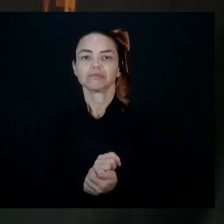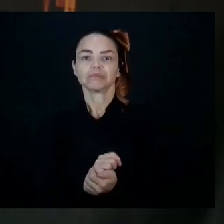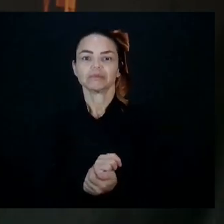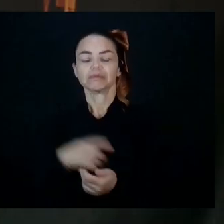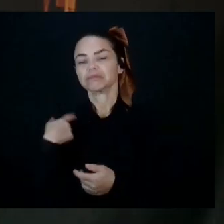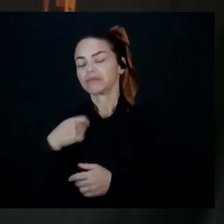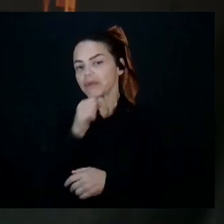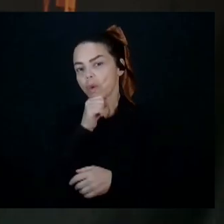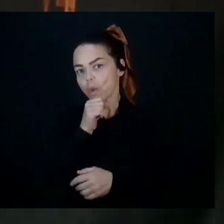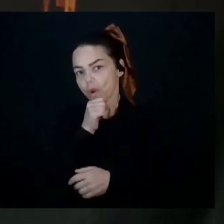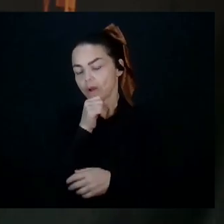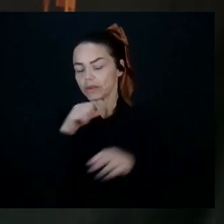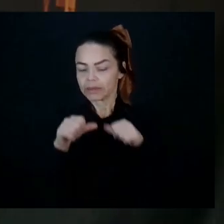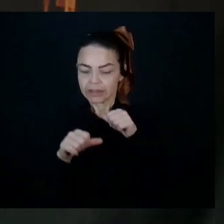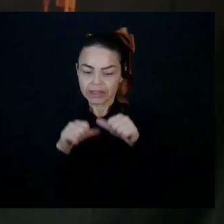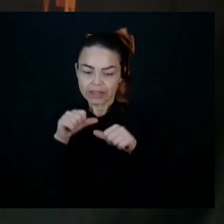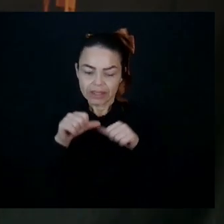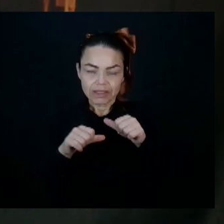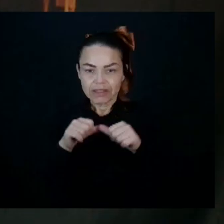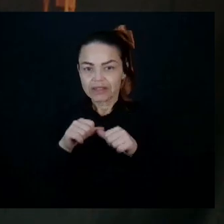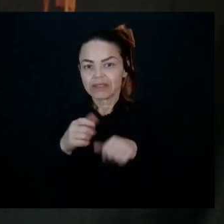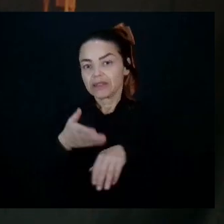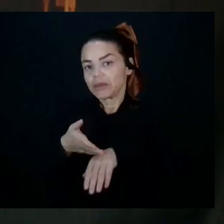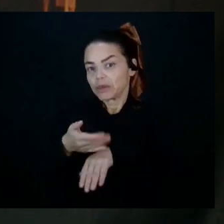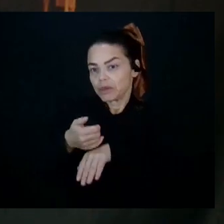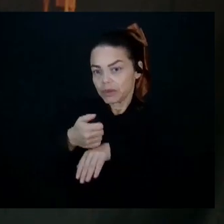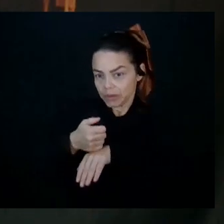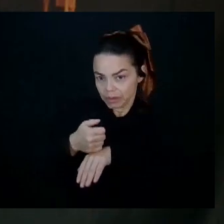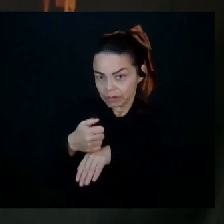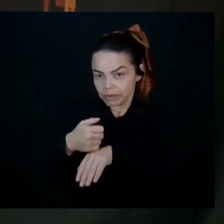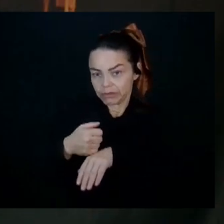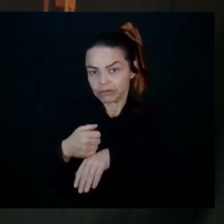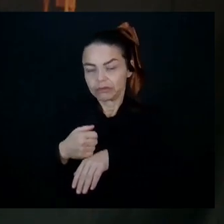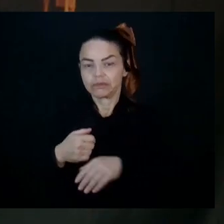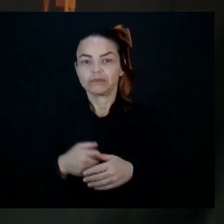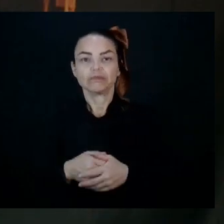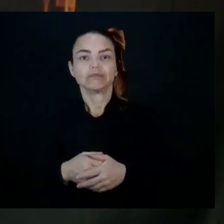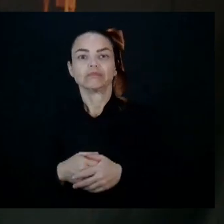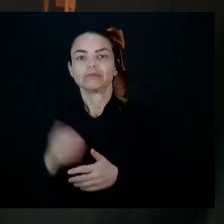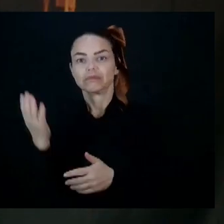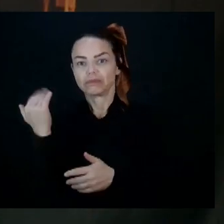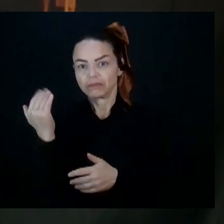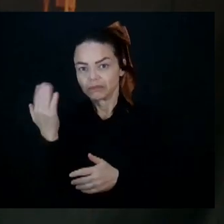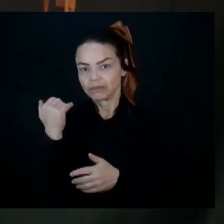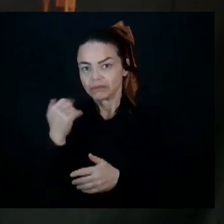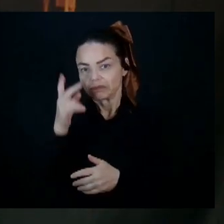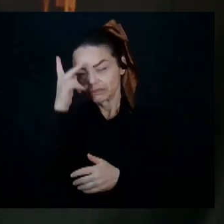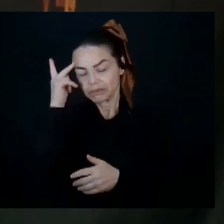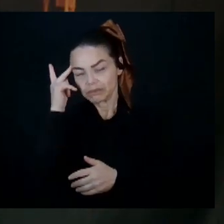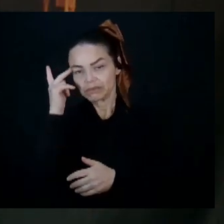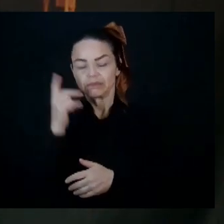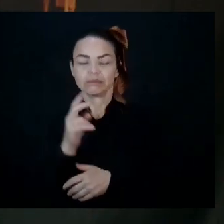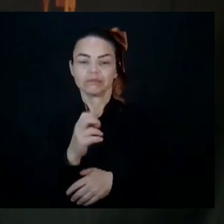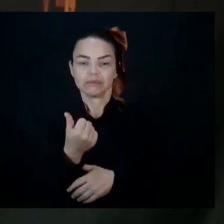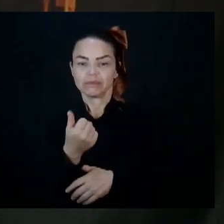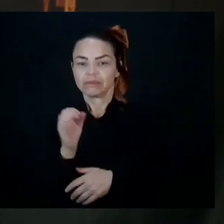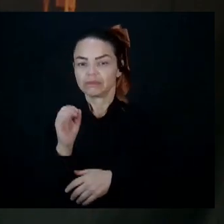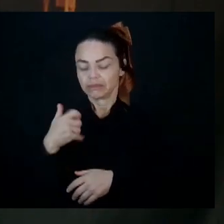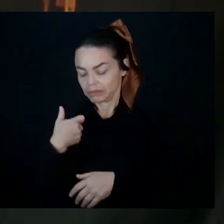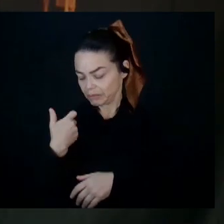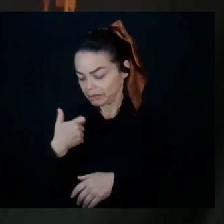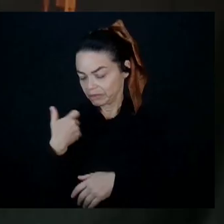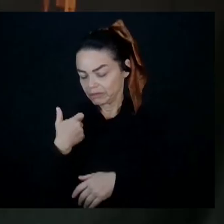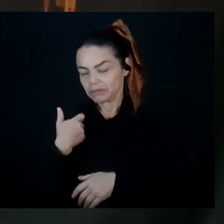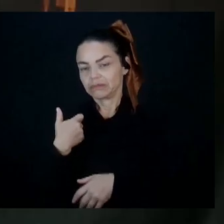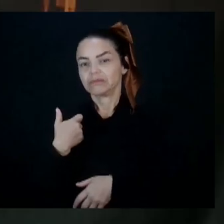estão mudando, né? Antes, um tempo atrás, uma pessoa aí com 60 anos,